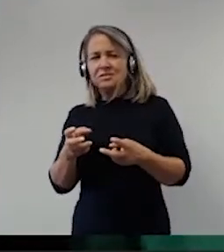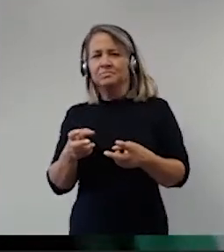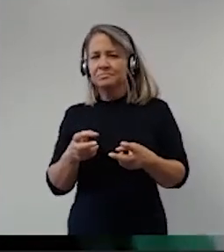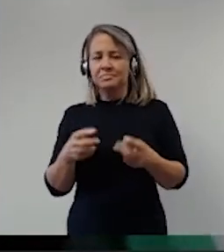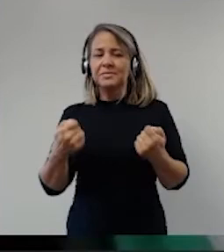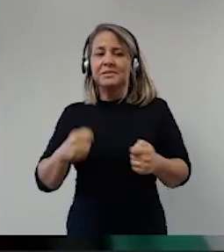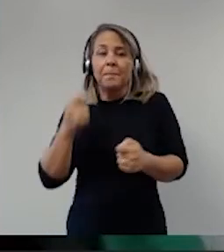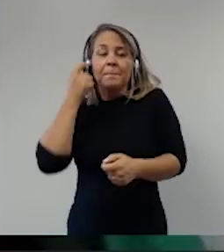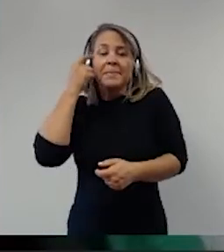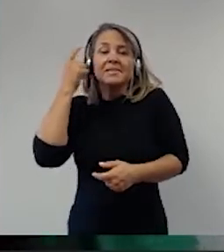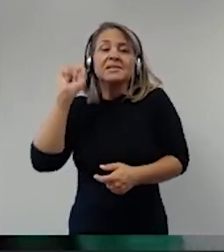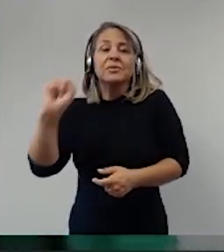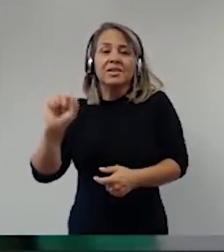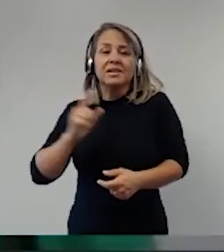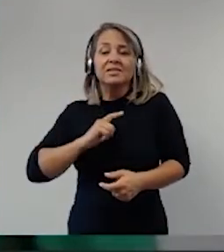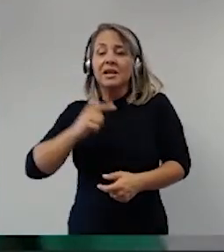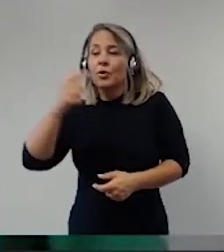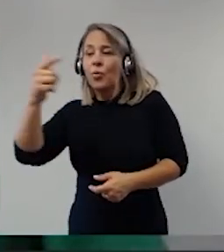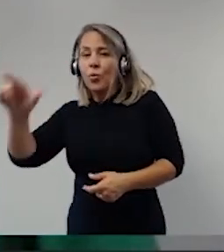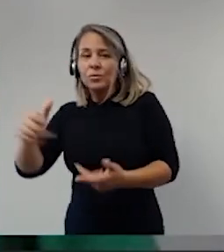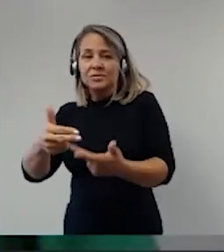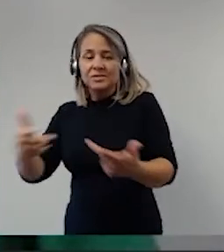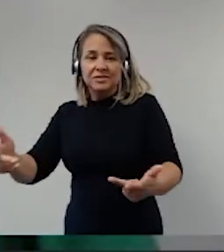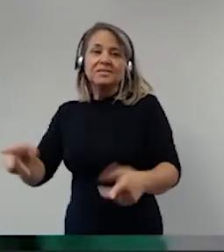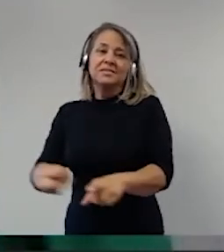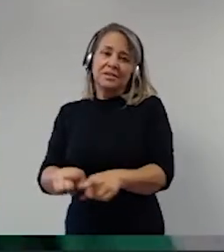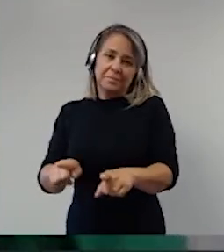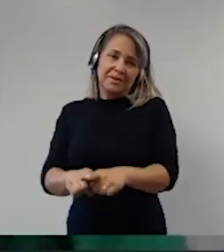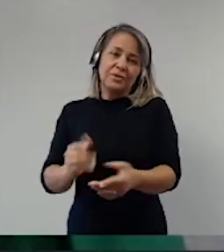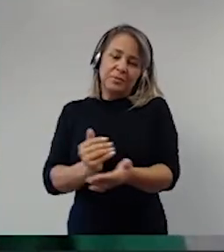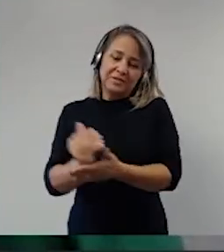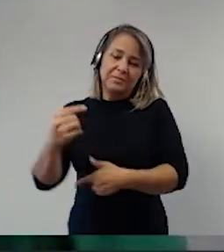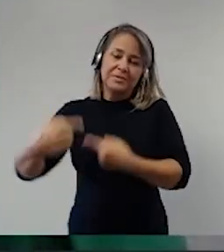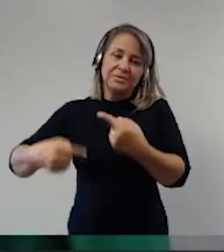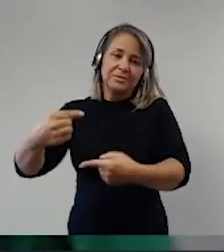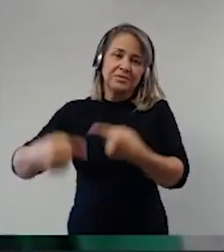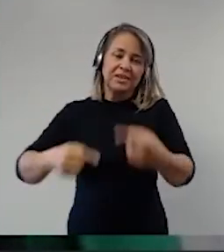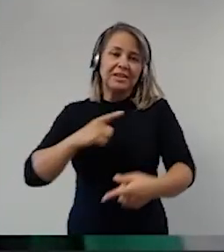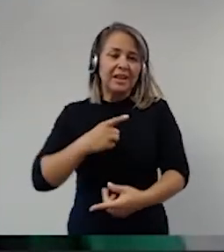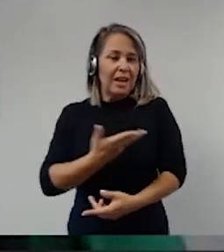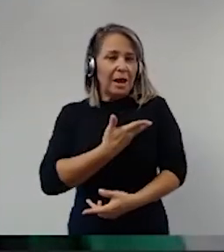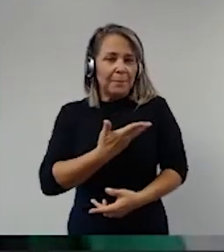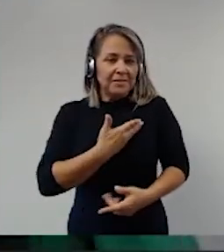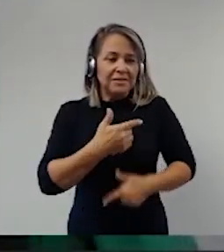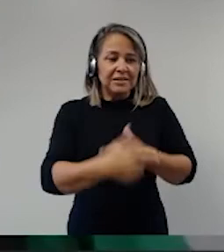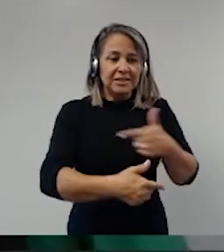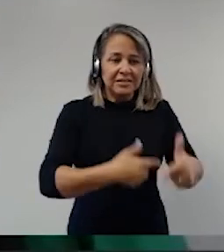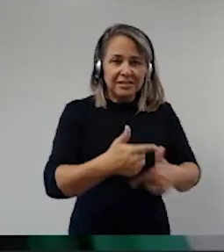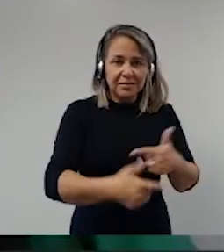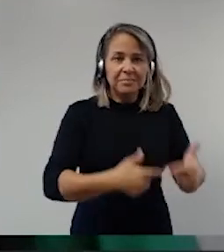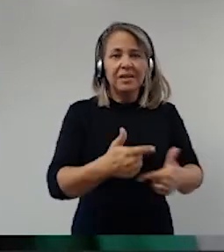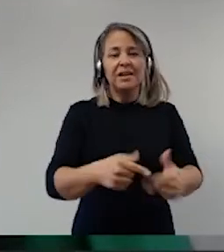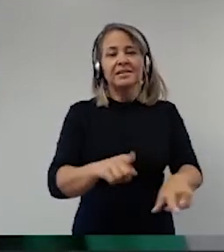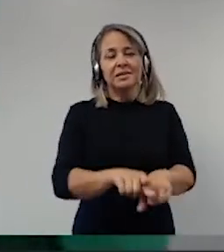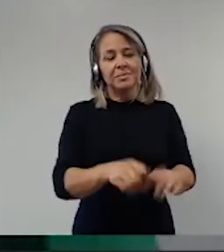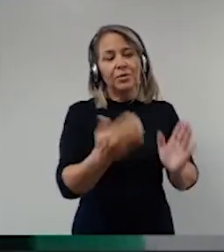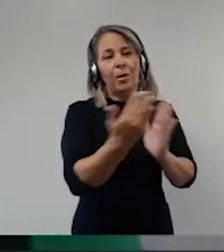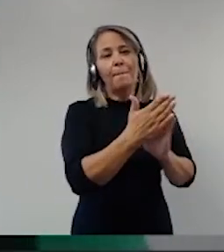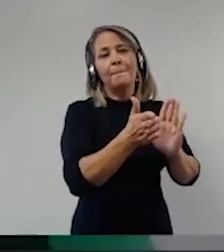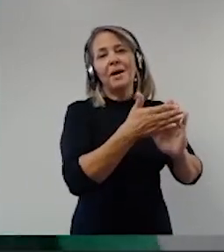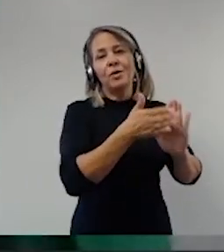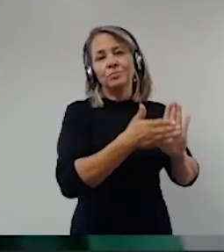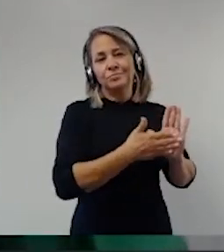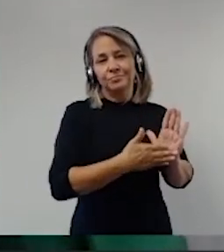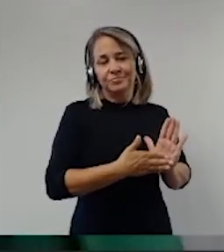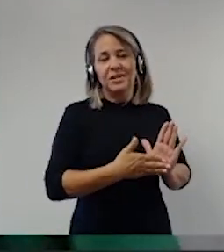tem que pensar que a gente tem uma outra ponderação, que é o que a gente vem discutindo. A gente tem muitos colegas que trabalham como pautistas. Tem muitos colegas que